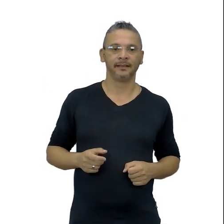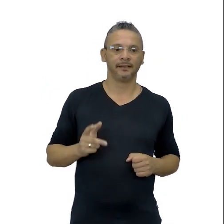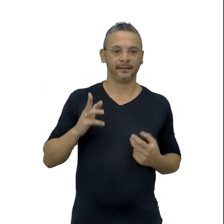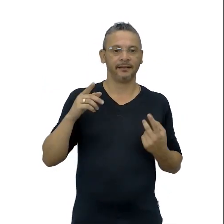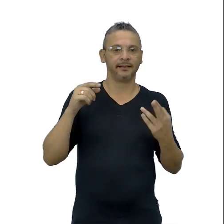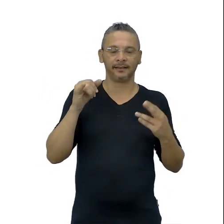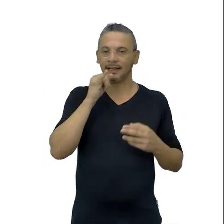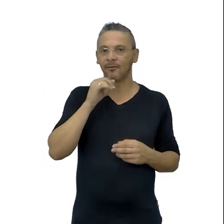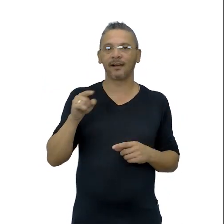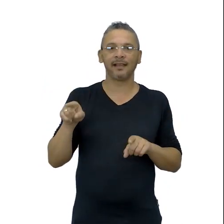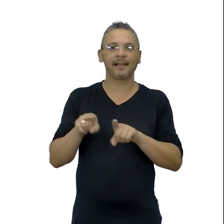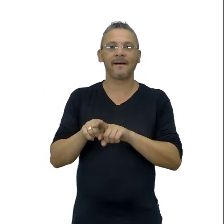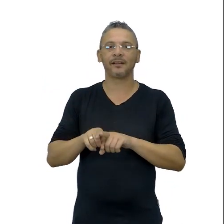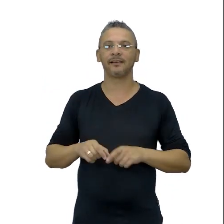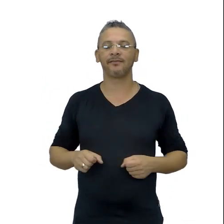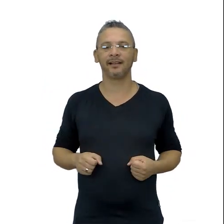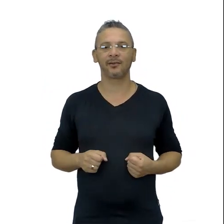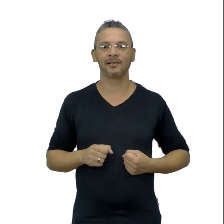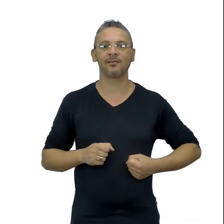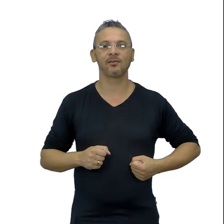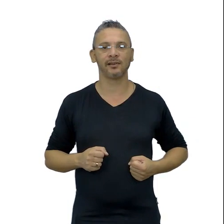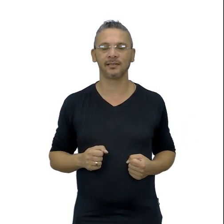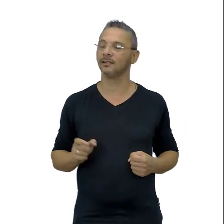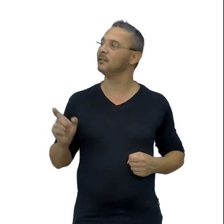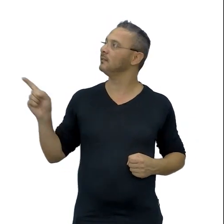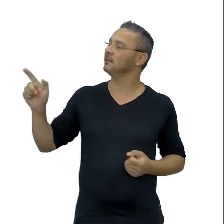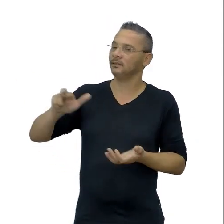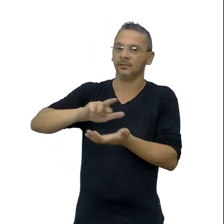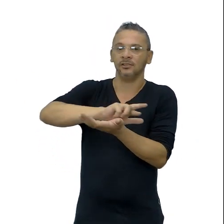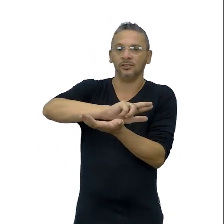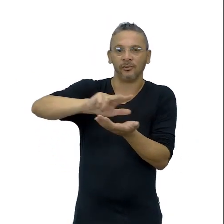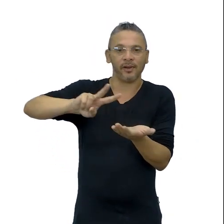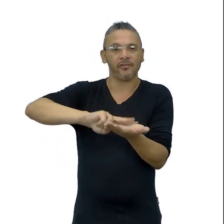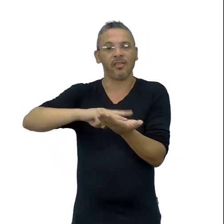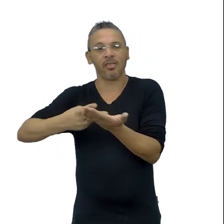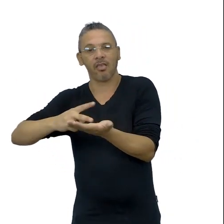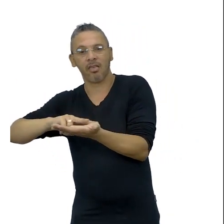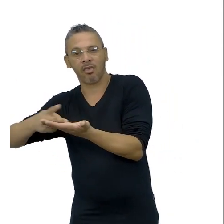essas leituras diferentes, né, diferentes interpretações.